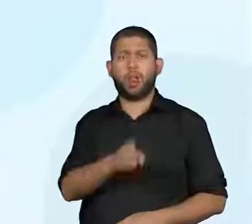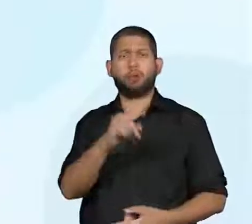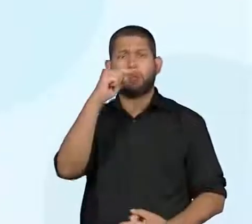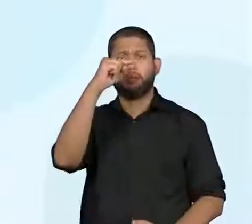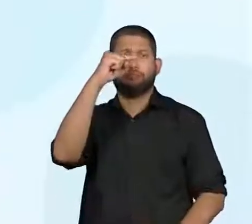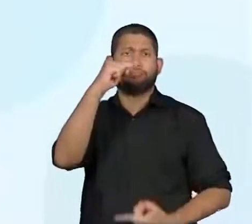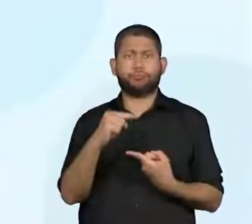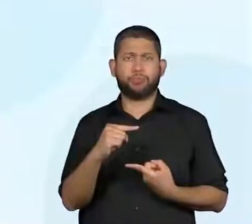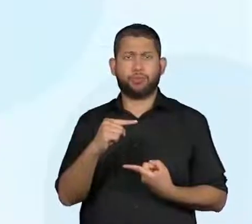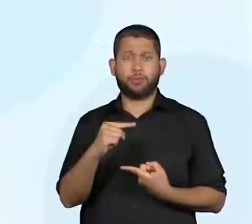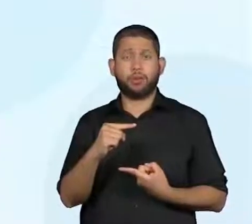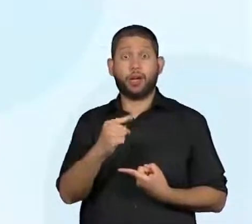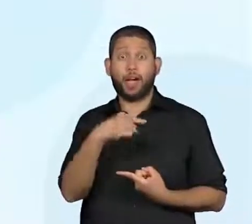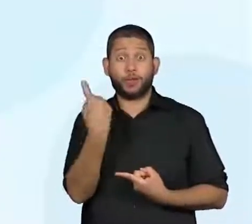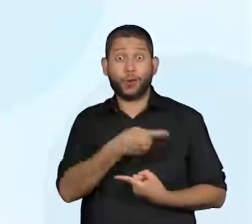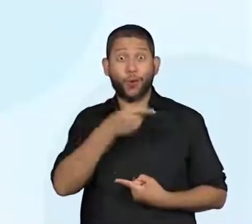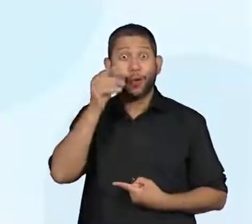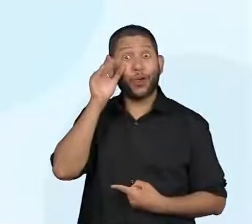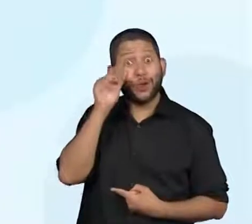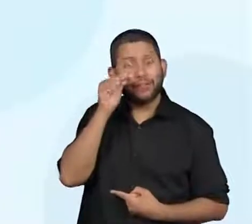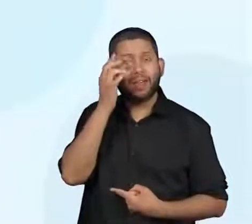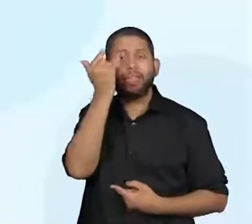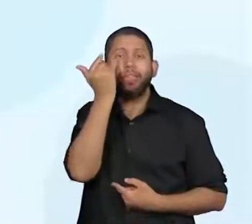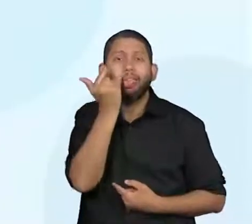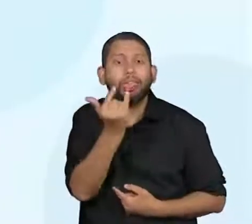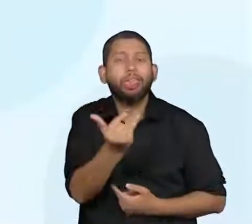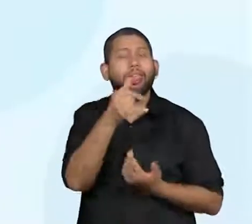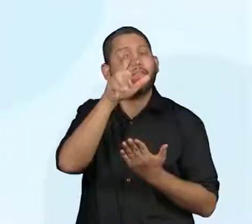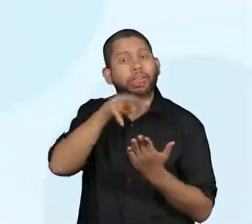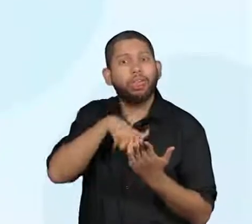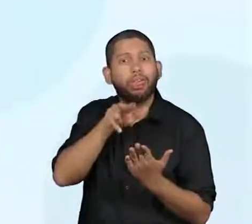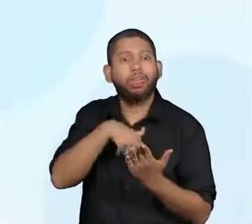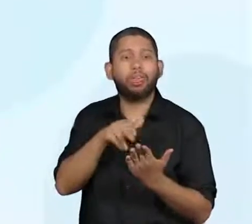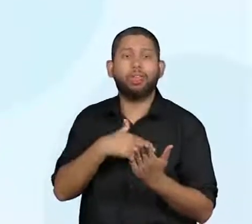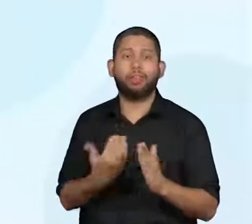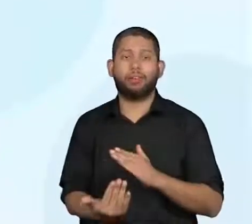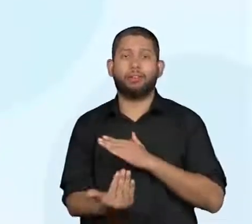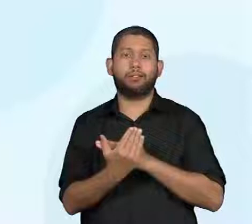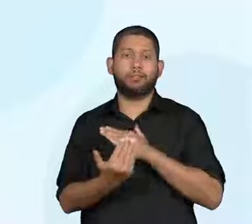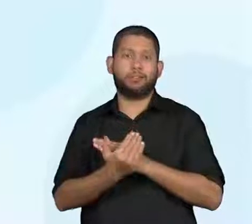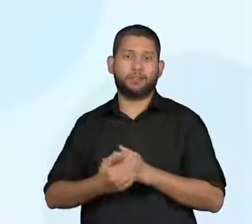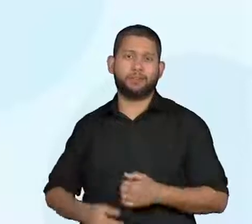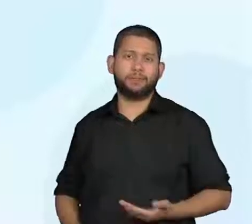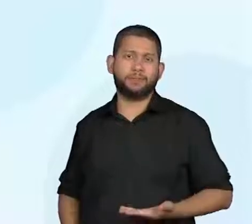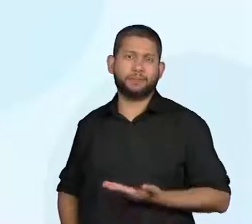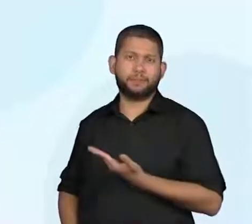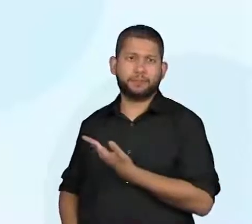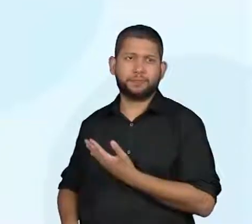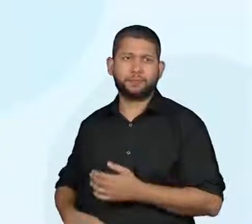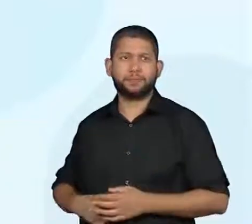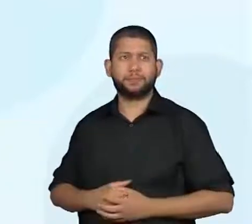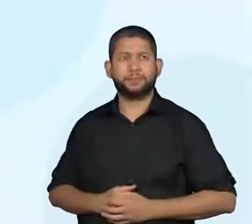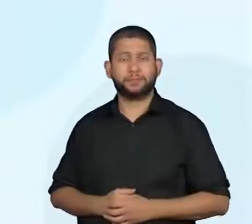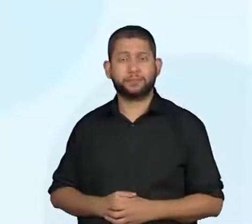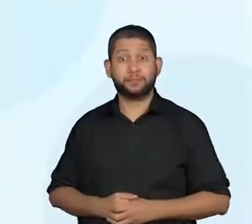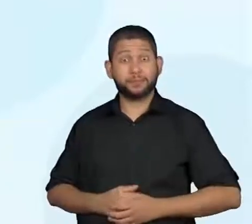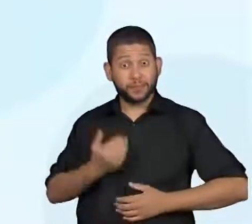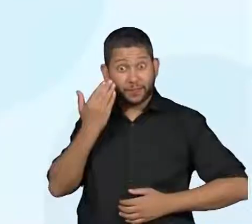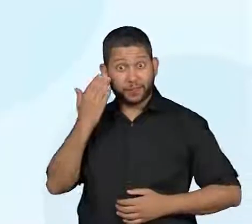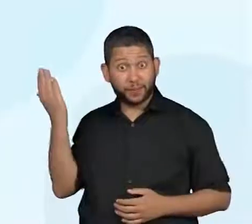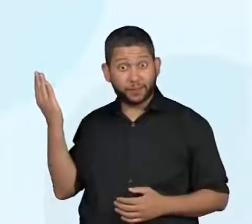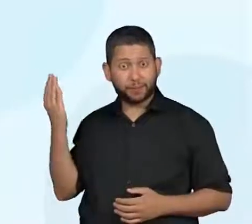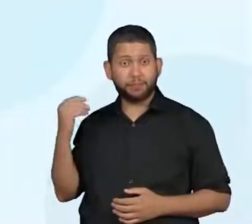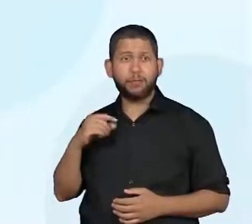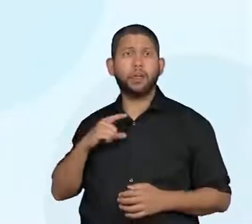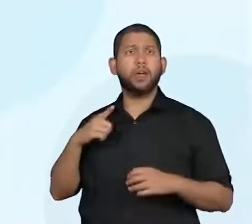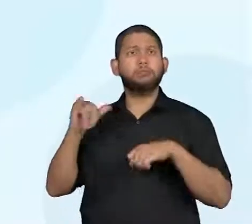com escrita simples e objetiva, que mexe com a nossa curiosidade. Aqui eu coloquei um outro